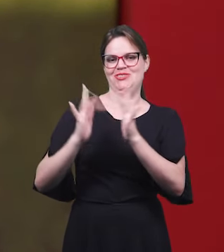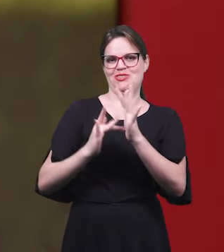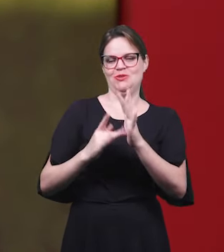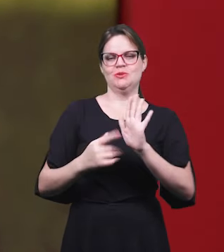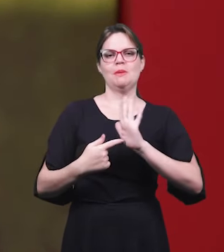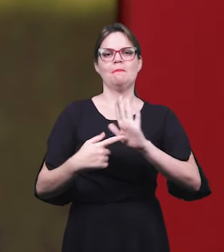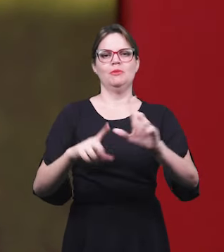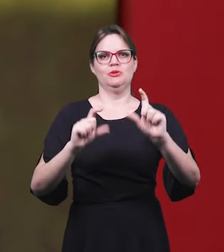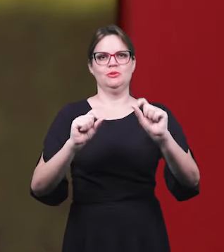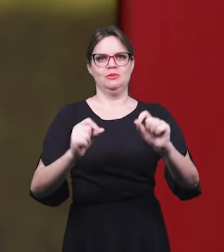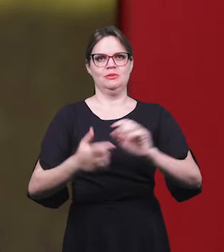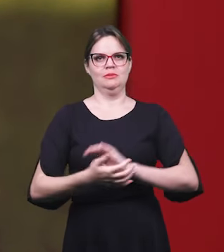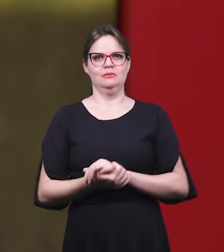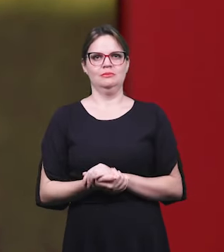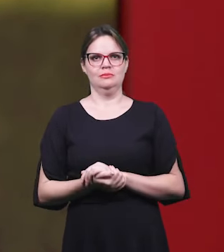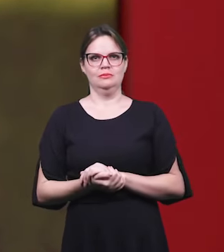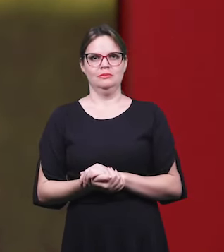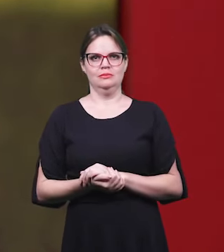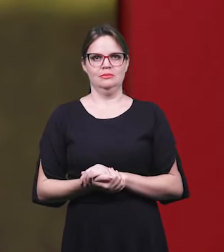assim, e Salmão